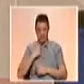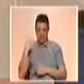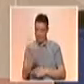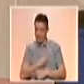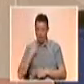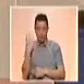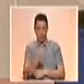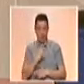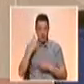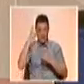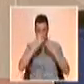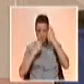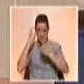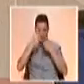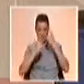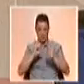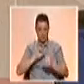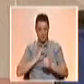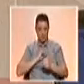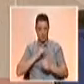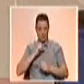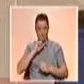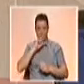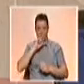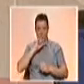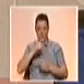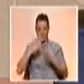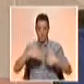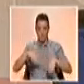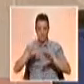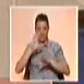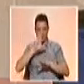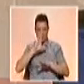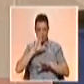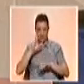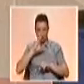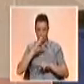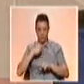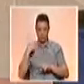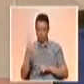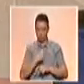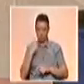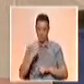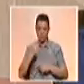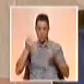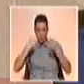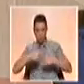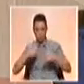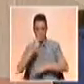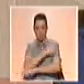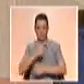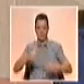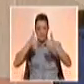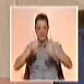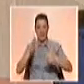nós pensar que o seu consumo até pode ser muito baixo, mas se multiplicarmos esse consumo baixo pela nossa cidade, pelo